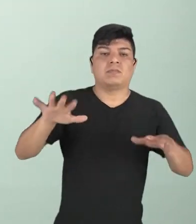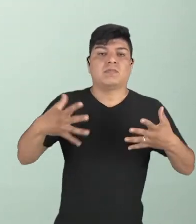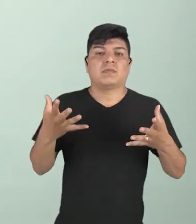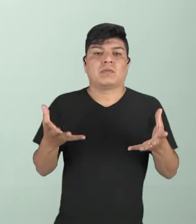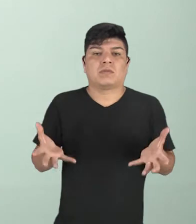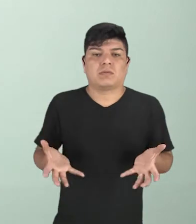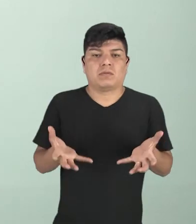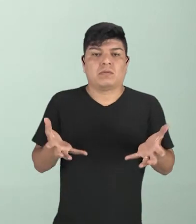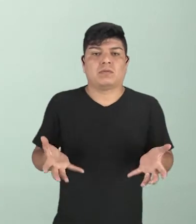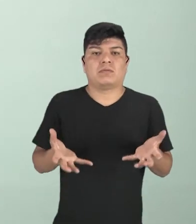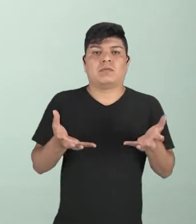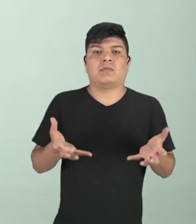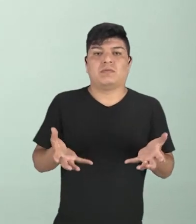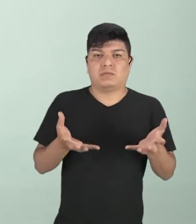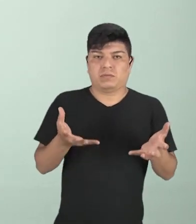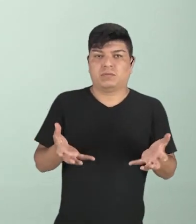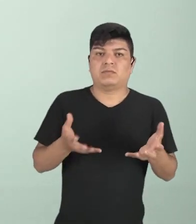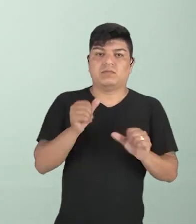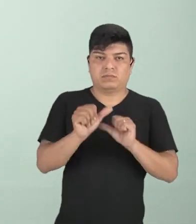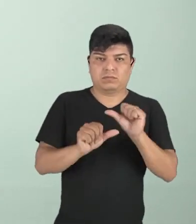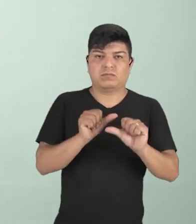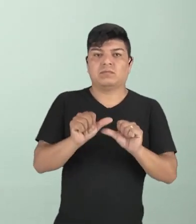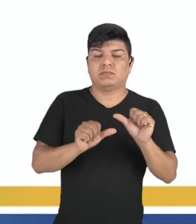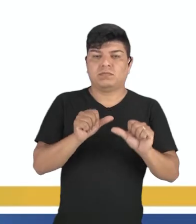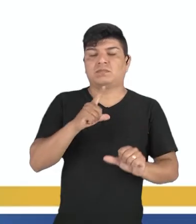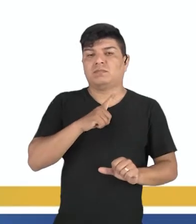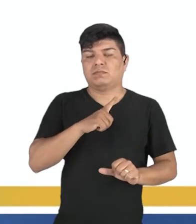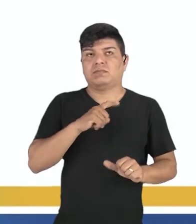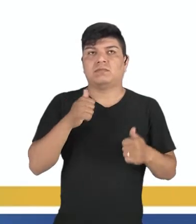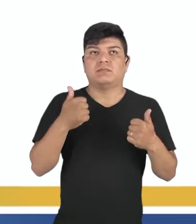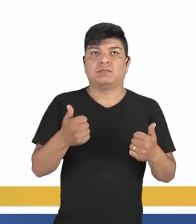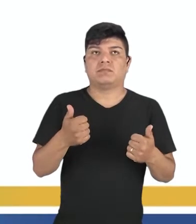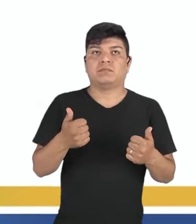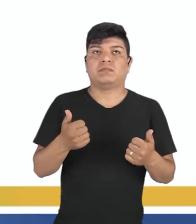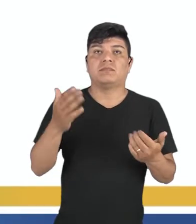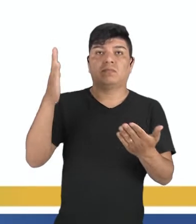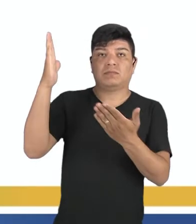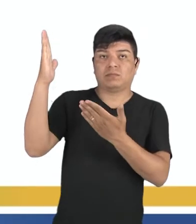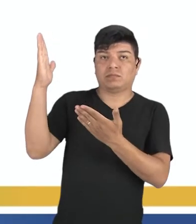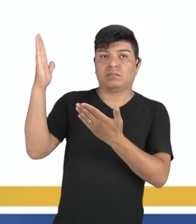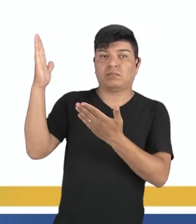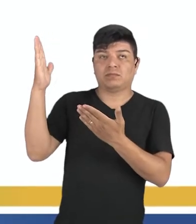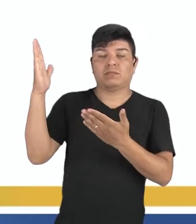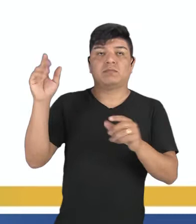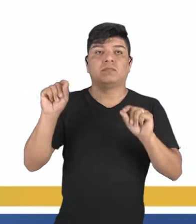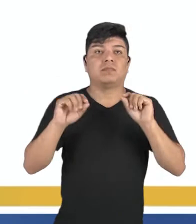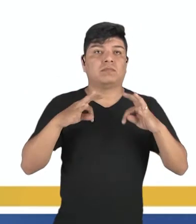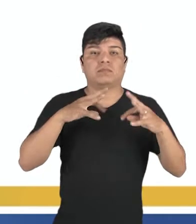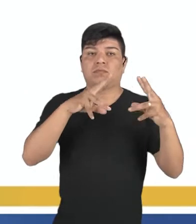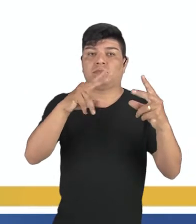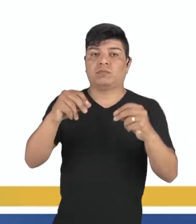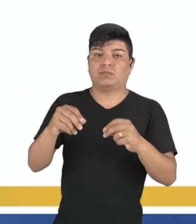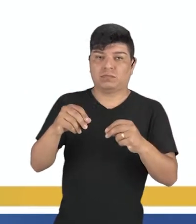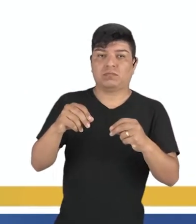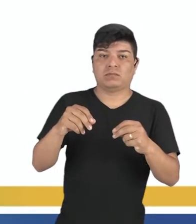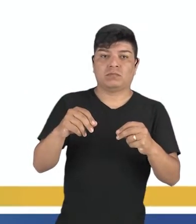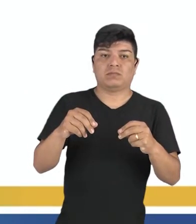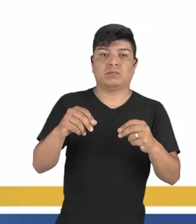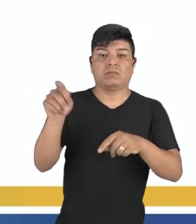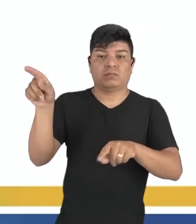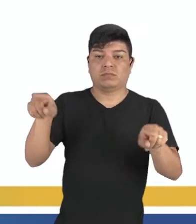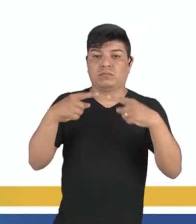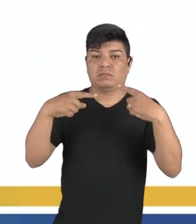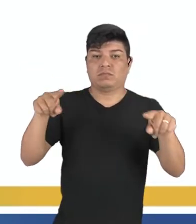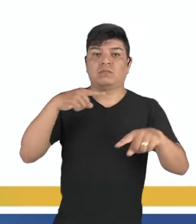que a música popular brasileira sofre, tá? E aí estão enquadradas nesse período todas as músicas de sucesso